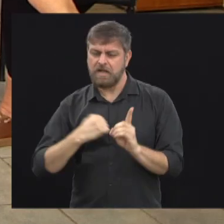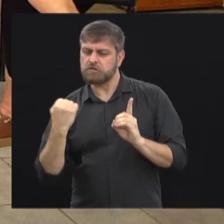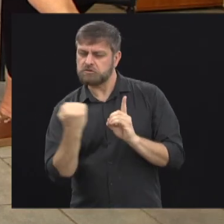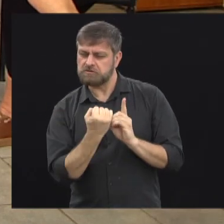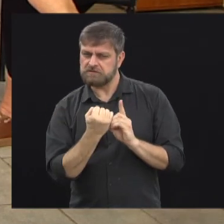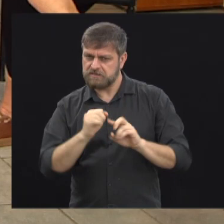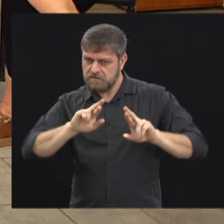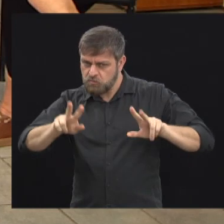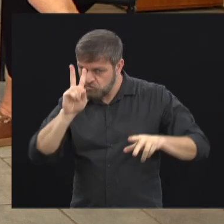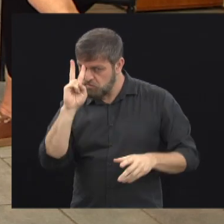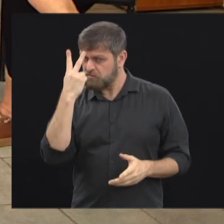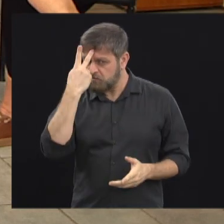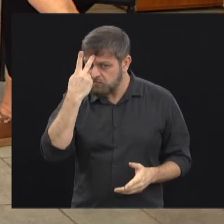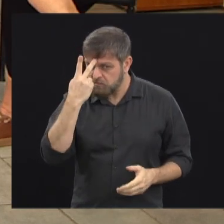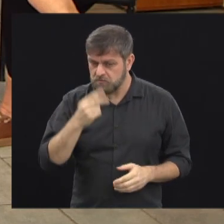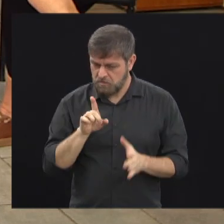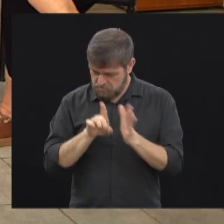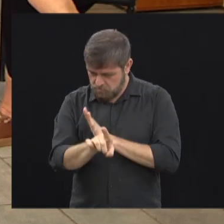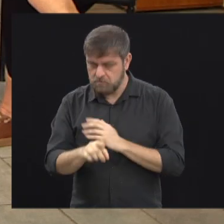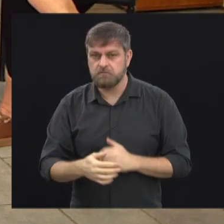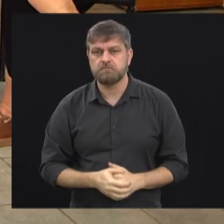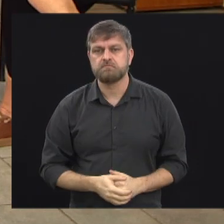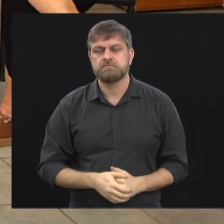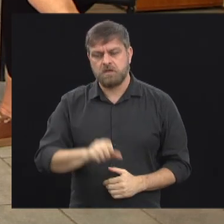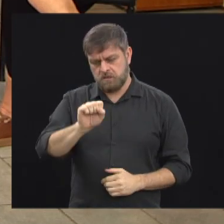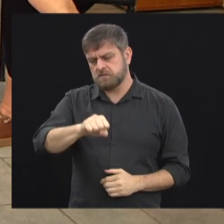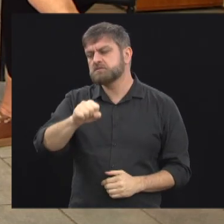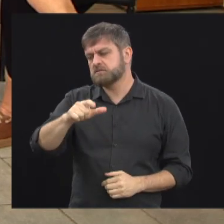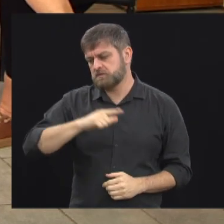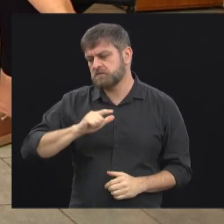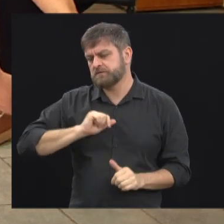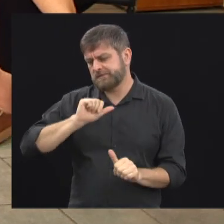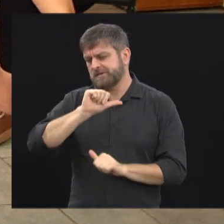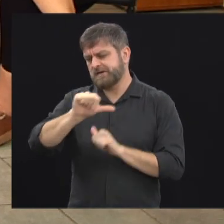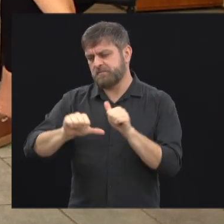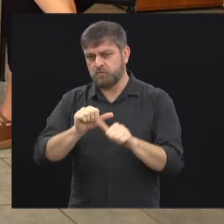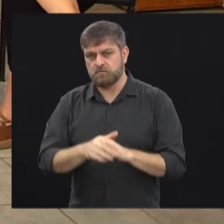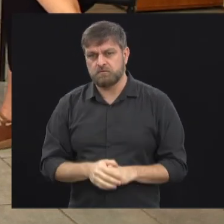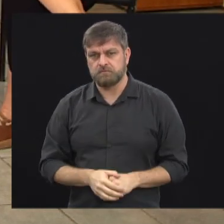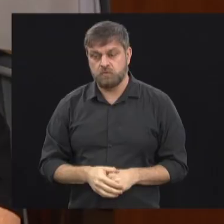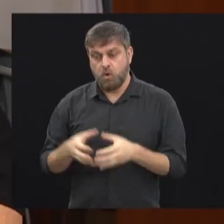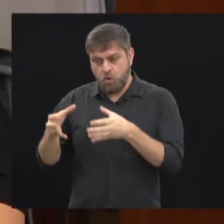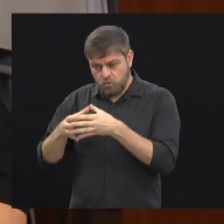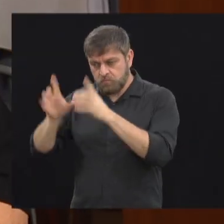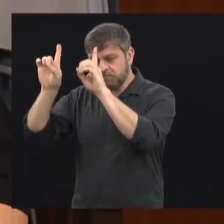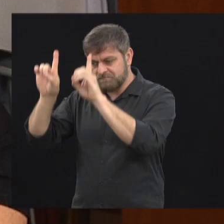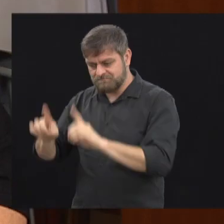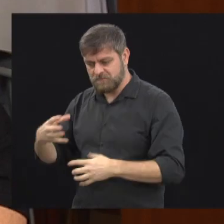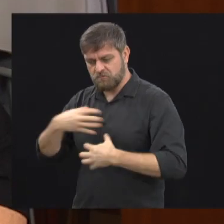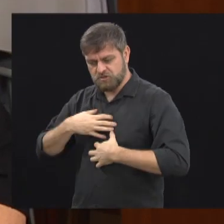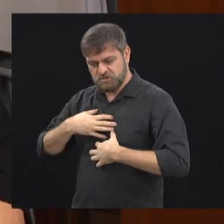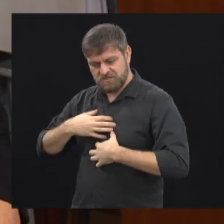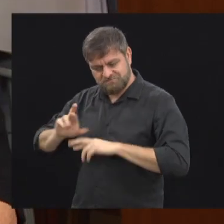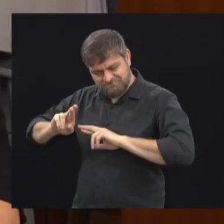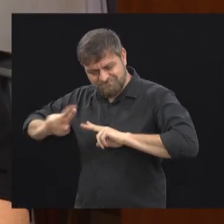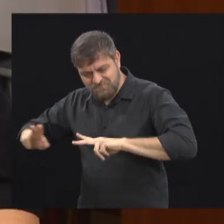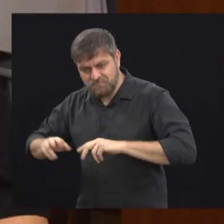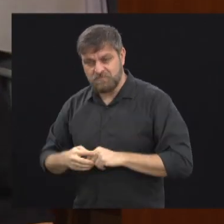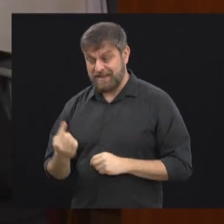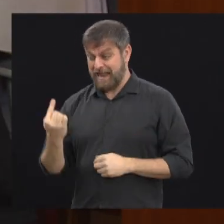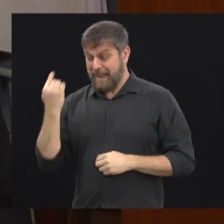Tem mudança, sim. Eu acho sim, tem mudança dos dois lados, né? Quando